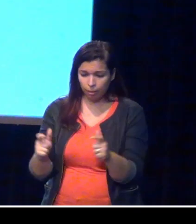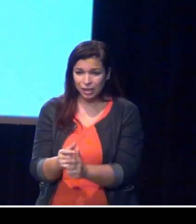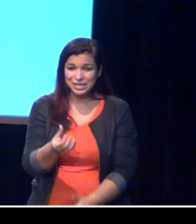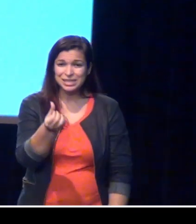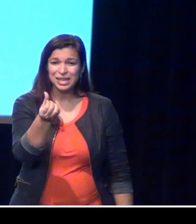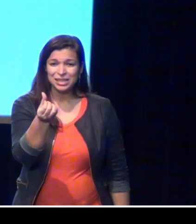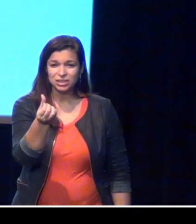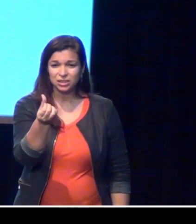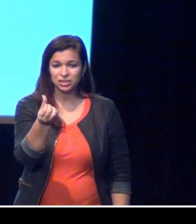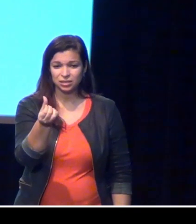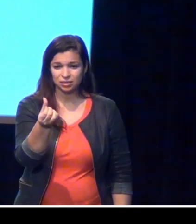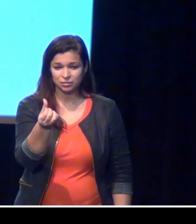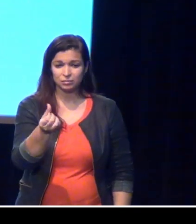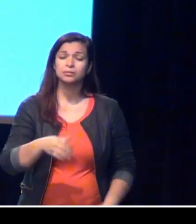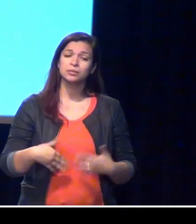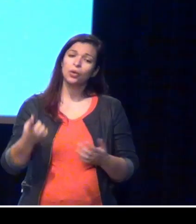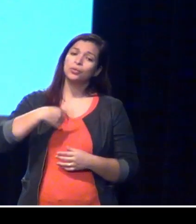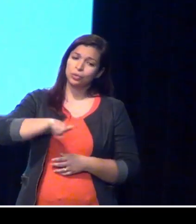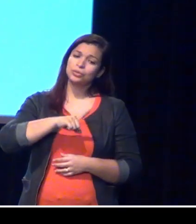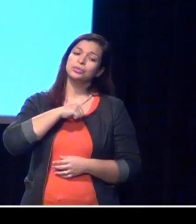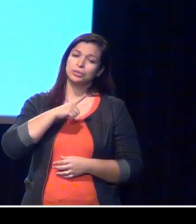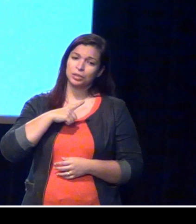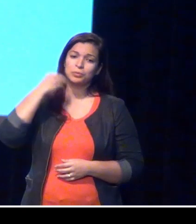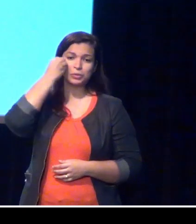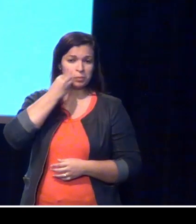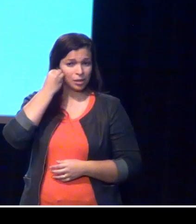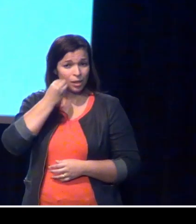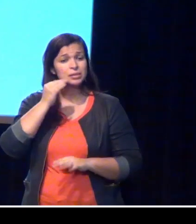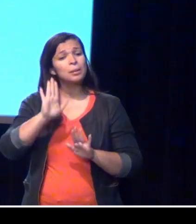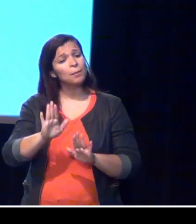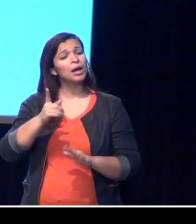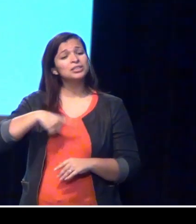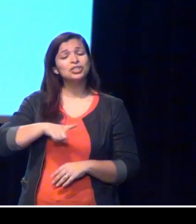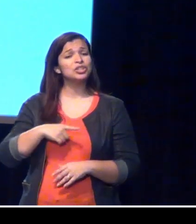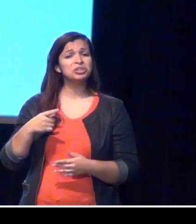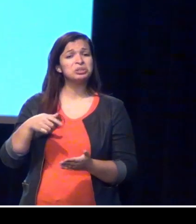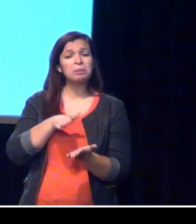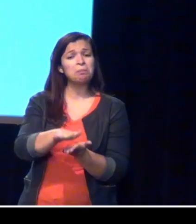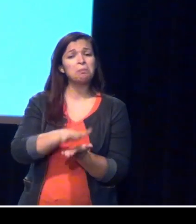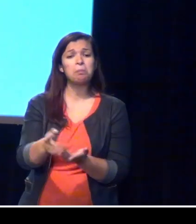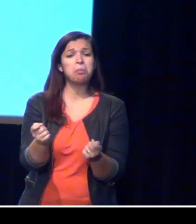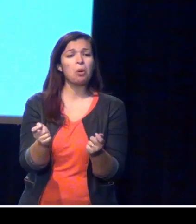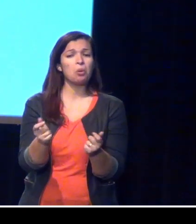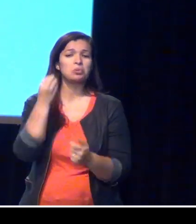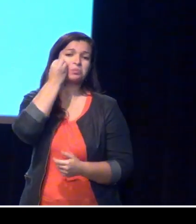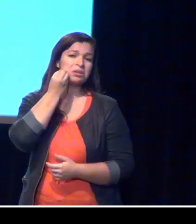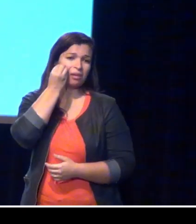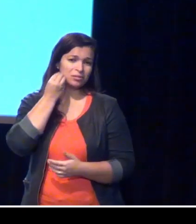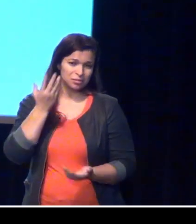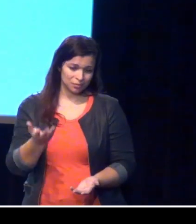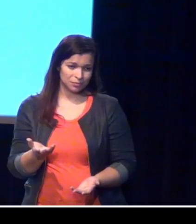nós temos muita experiência, mas nós escrevemos pouco sobre as nossas experiências. E é mais ou